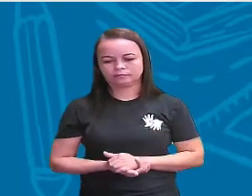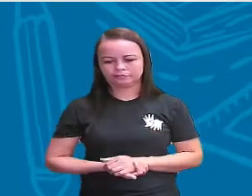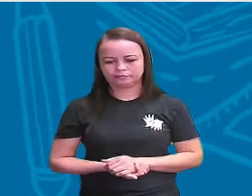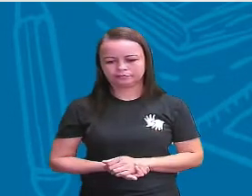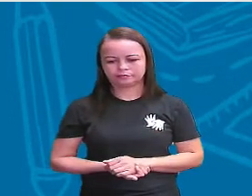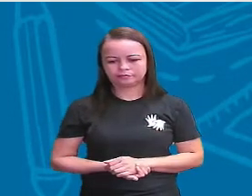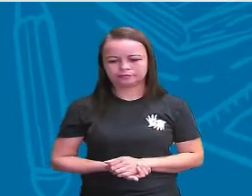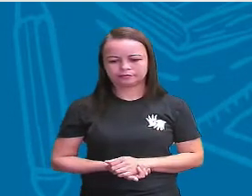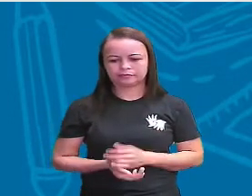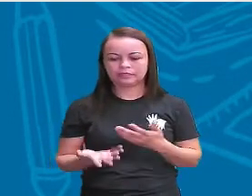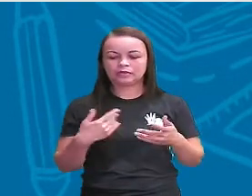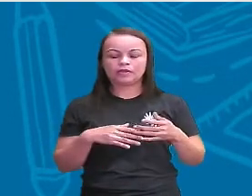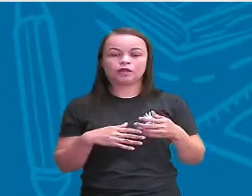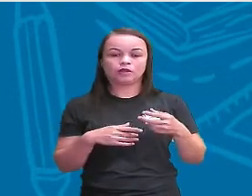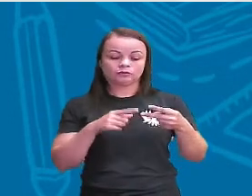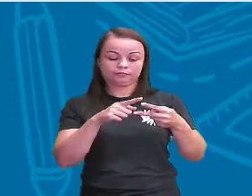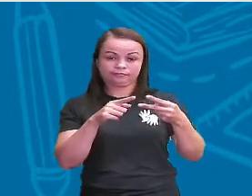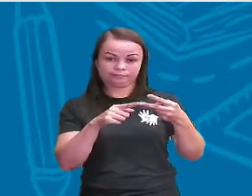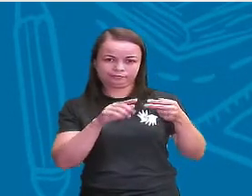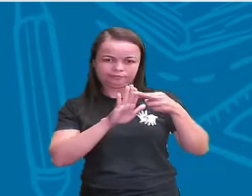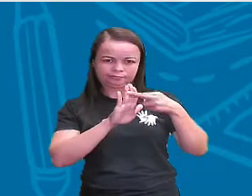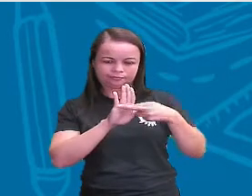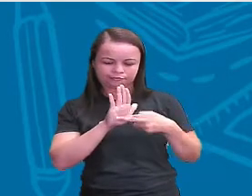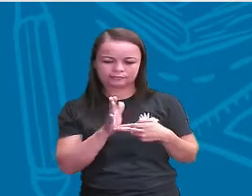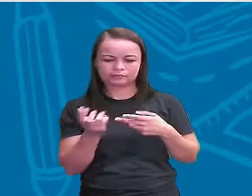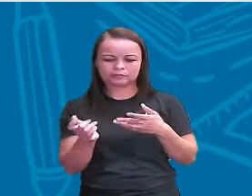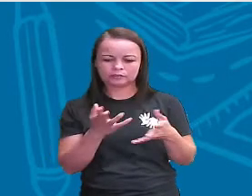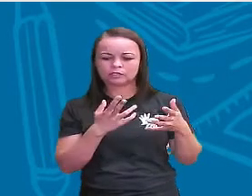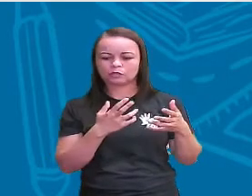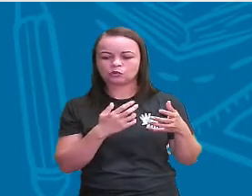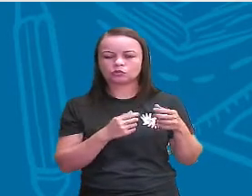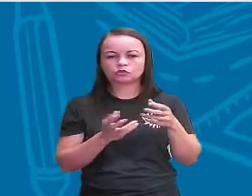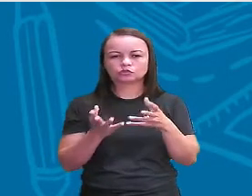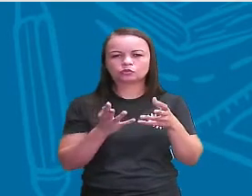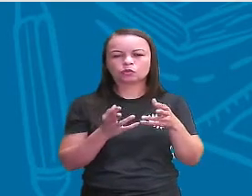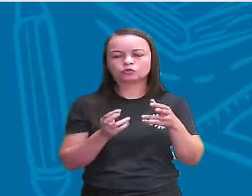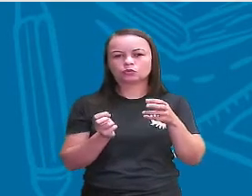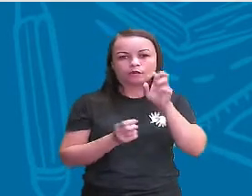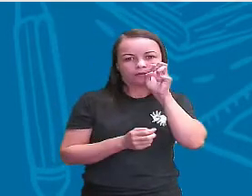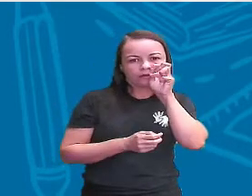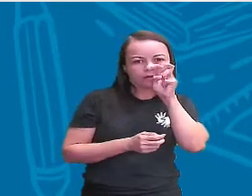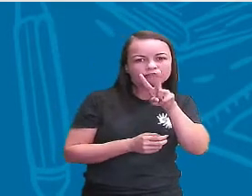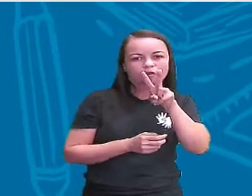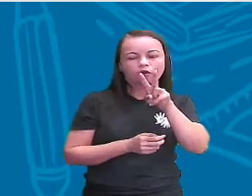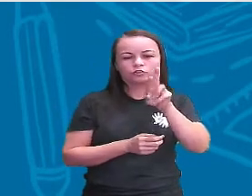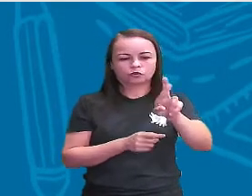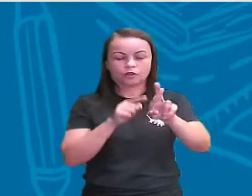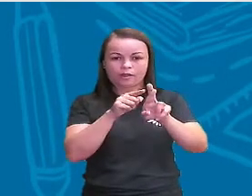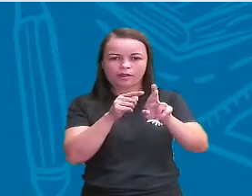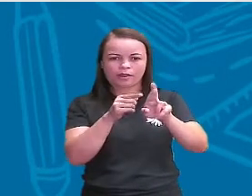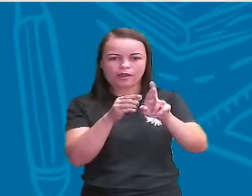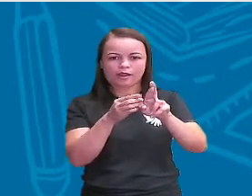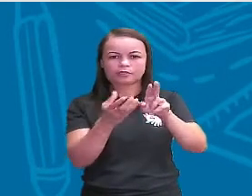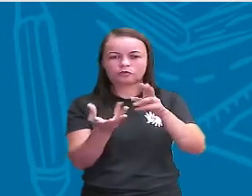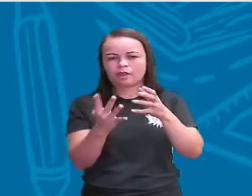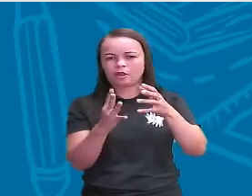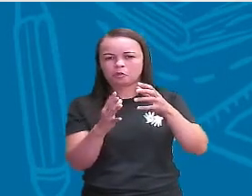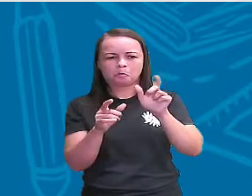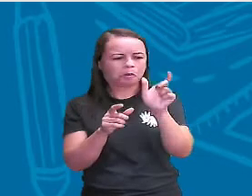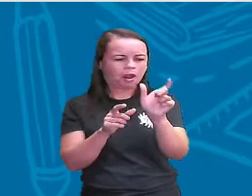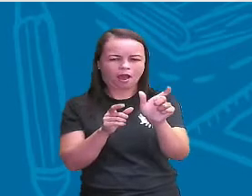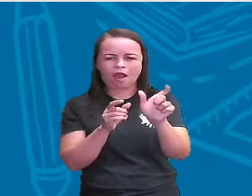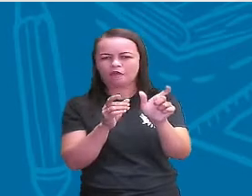segunda regrinha diz que para o som do R vir forte no meio das palavras, né, no meio de